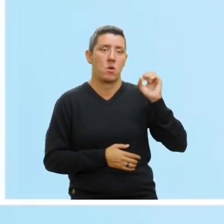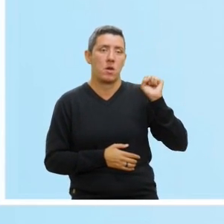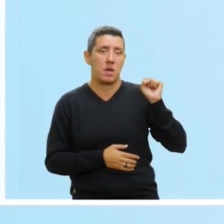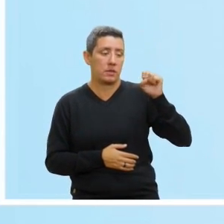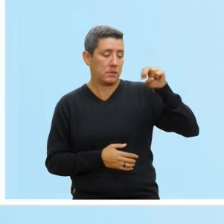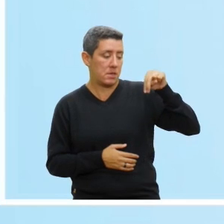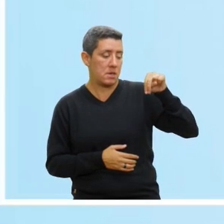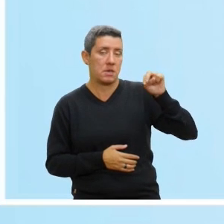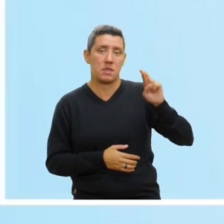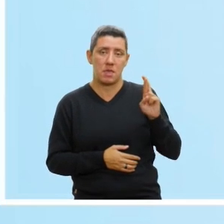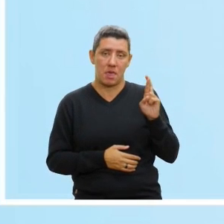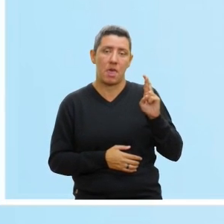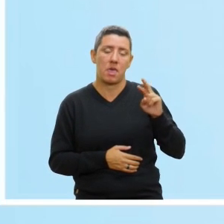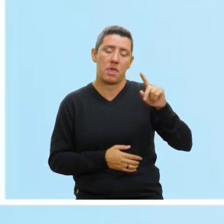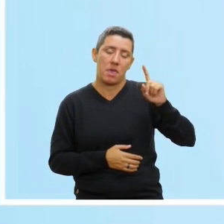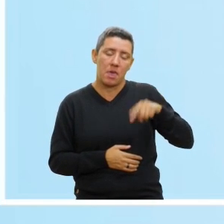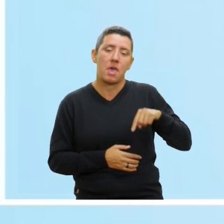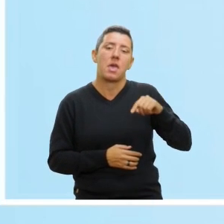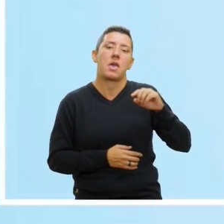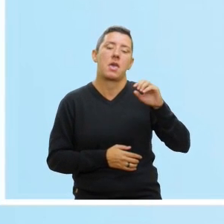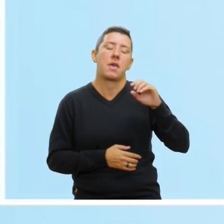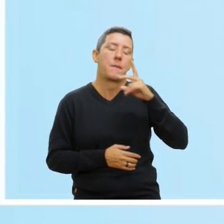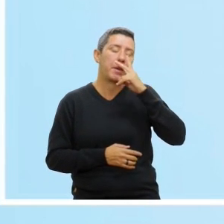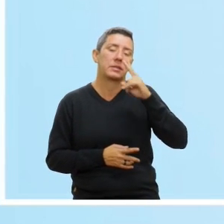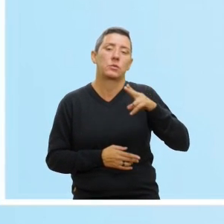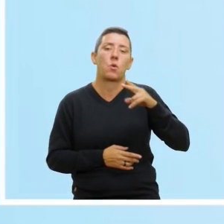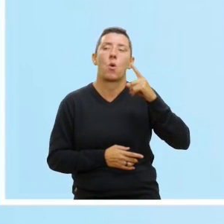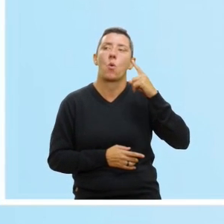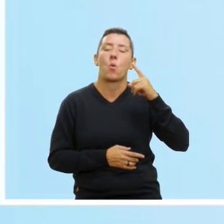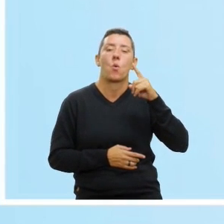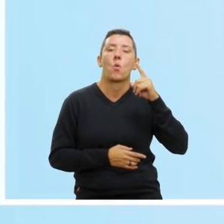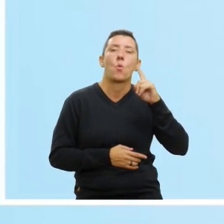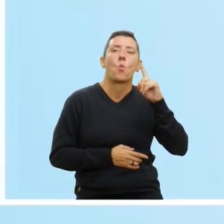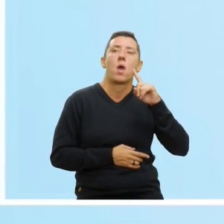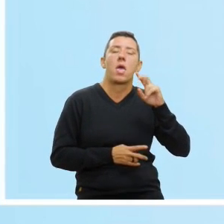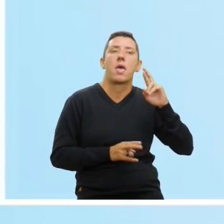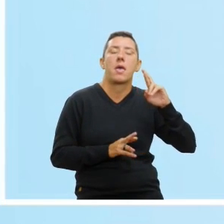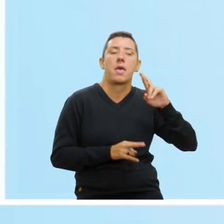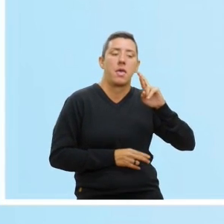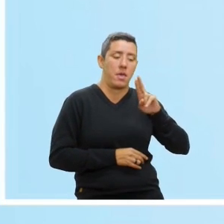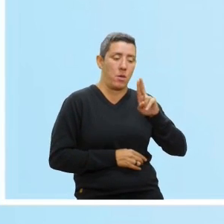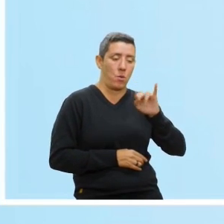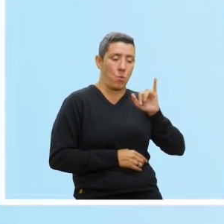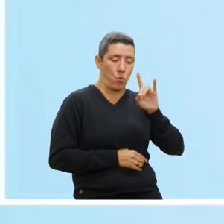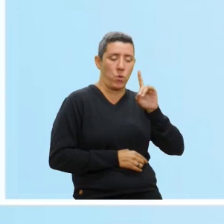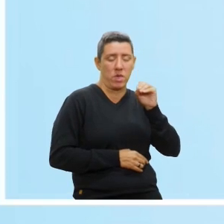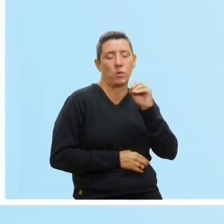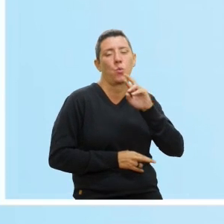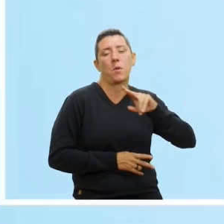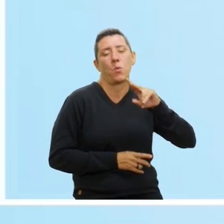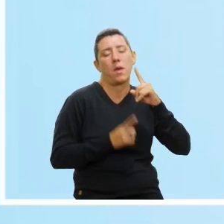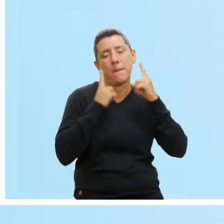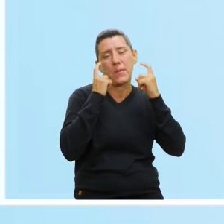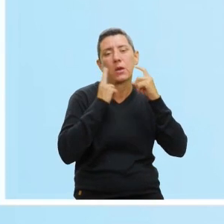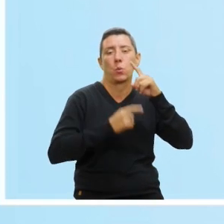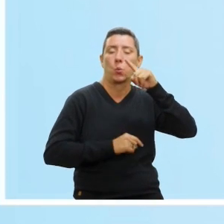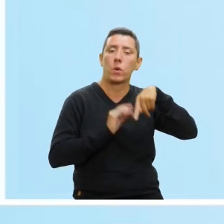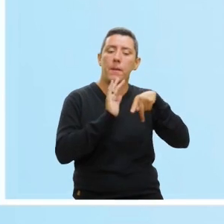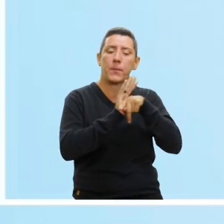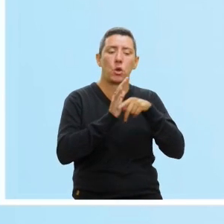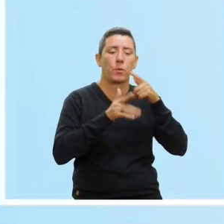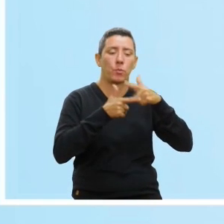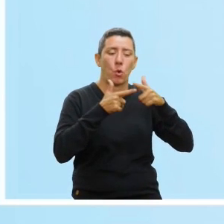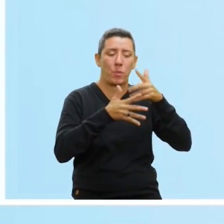relação sinal-ruído, tá? É o coeficiente aqui que a gente utiliza para medir a qualidade de um